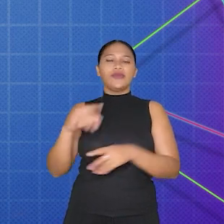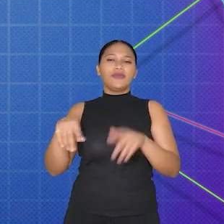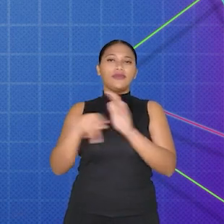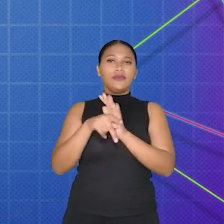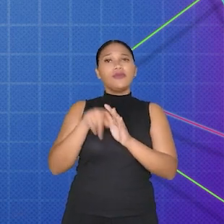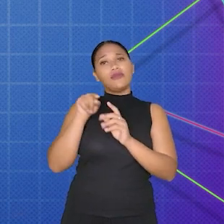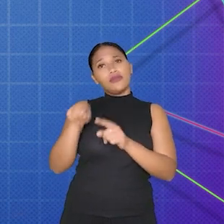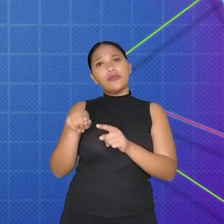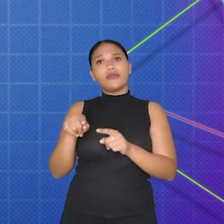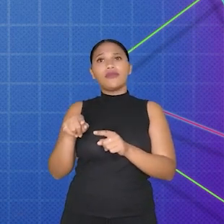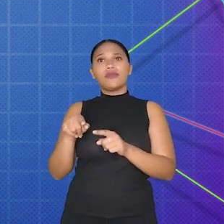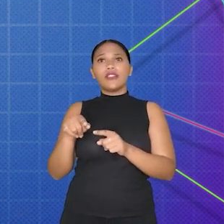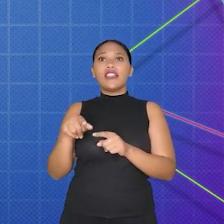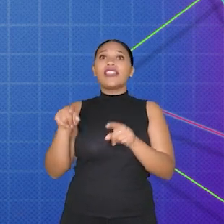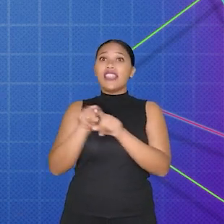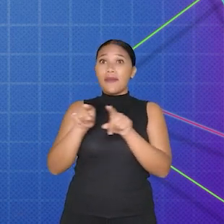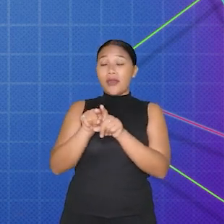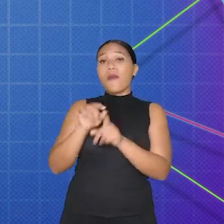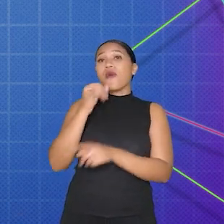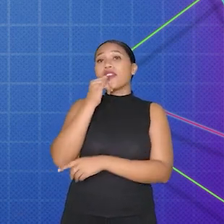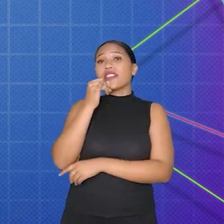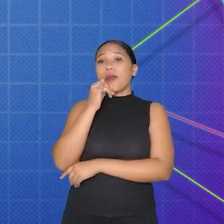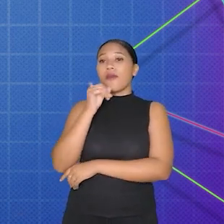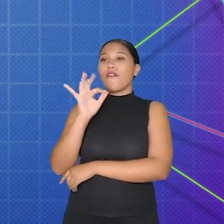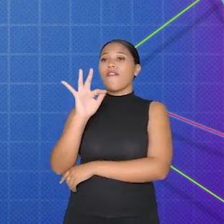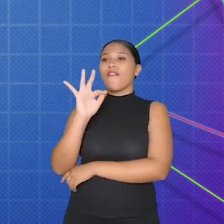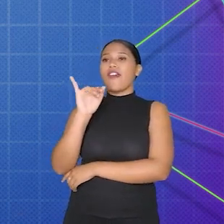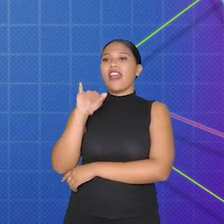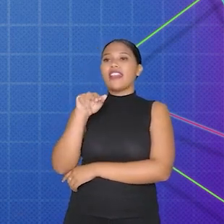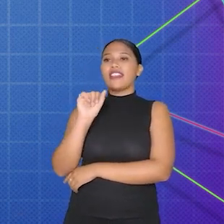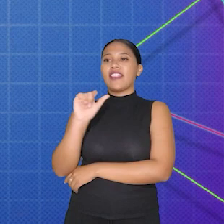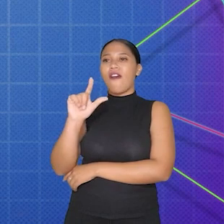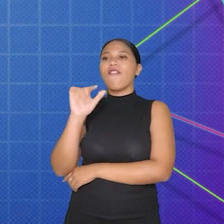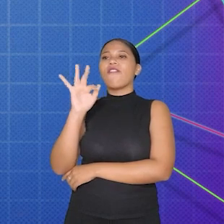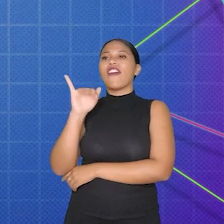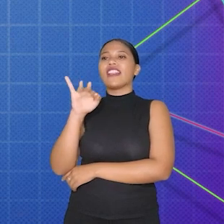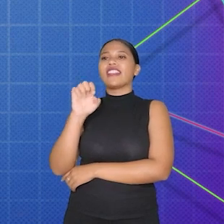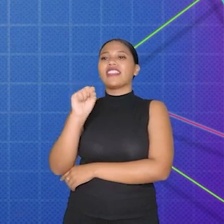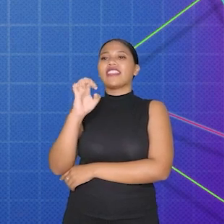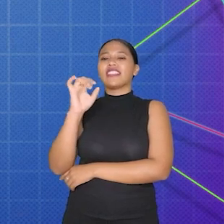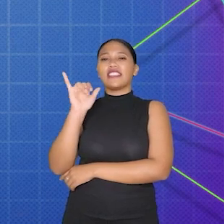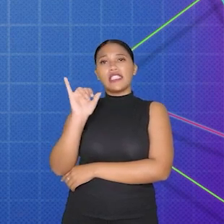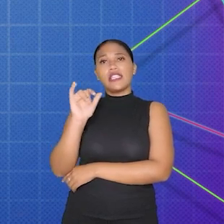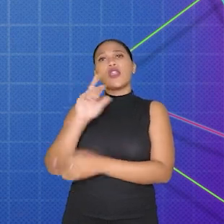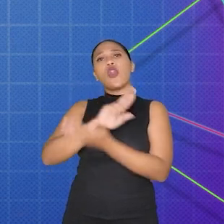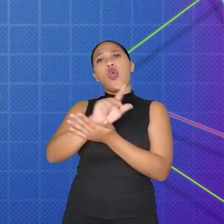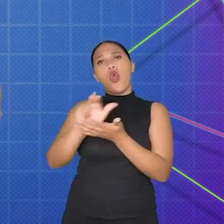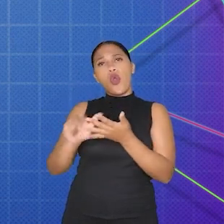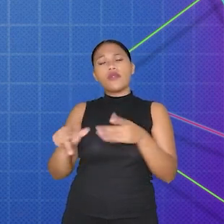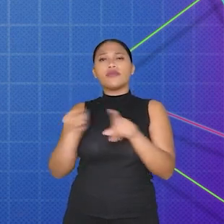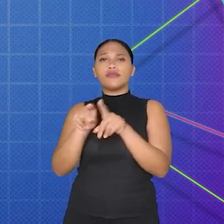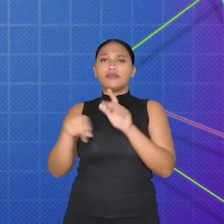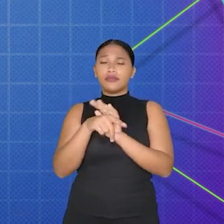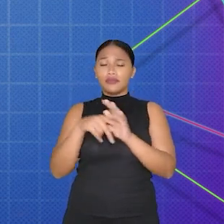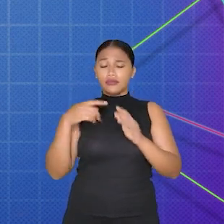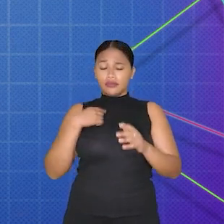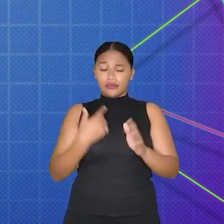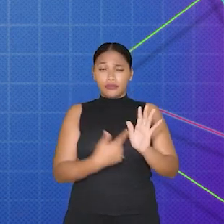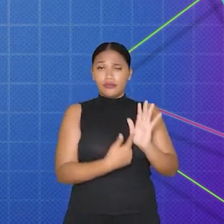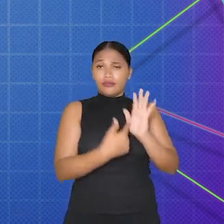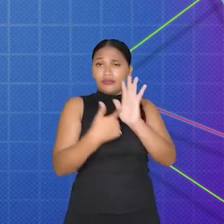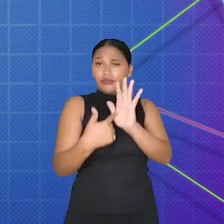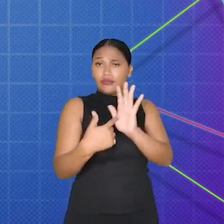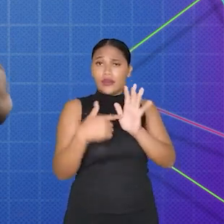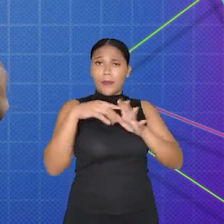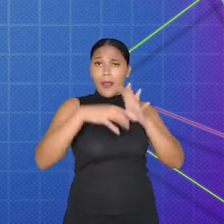monstros e cenários. Jogos como Final Fantasy VI, Chrono Trigger e Pokémon usam gráficos em pixel art para criar suas cenas